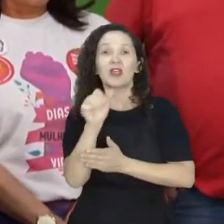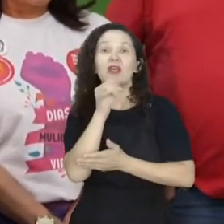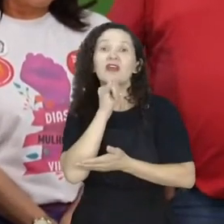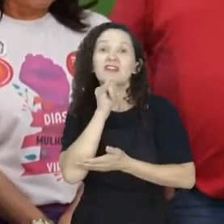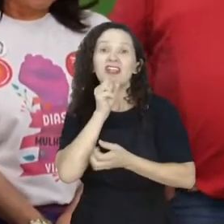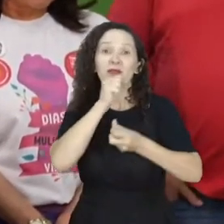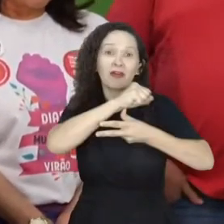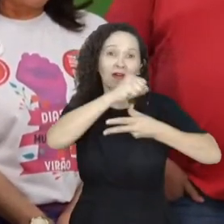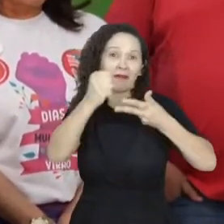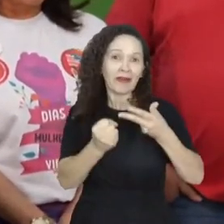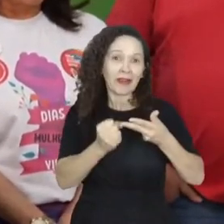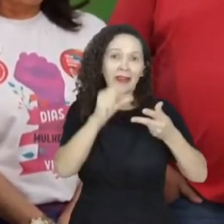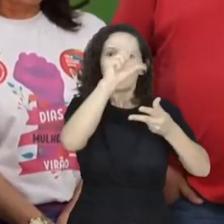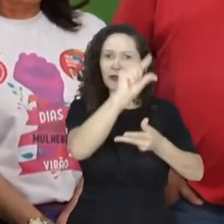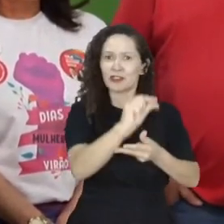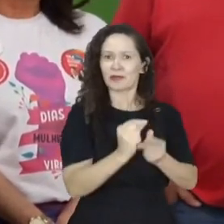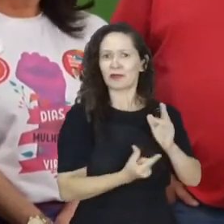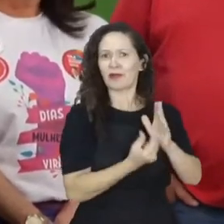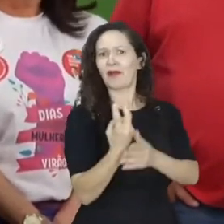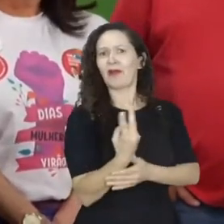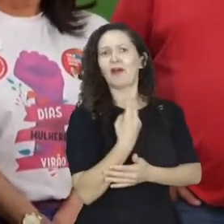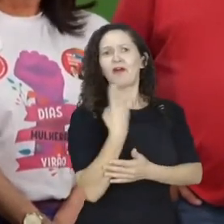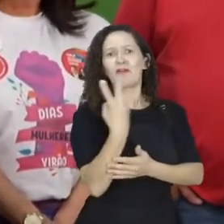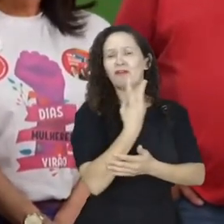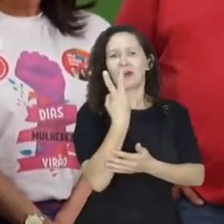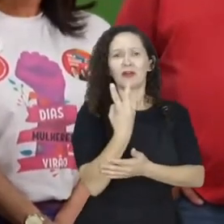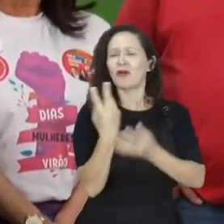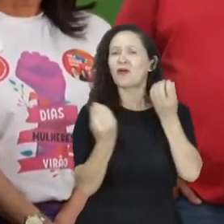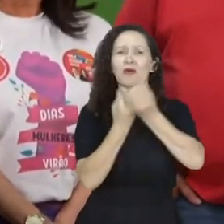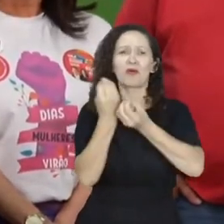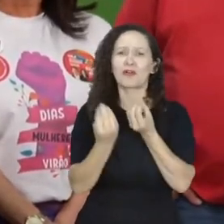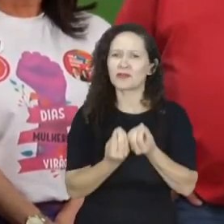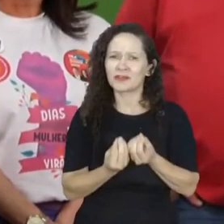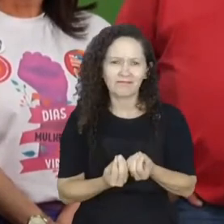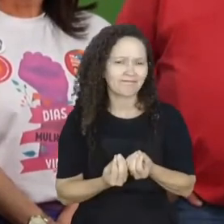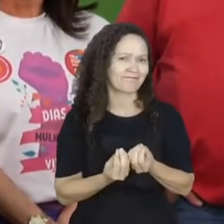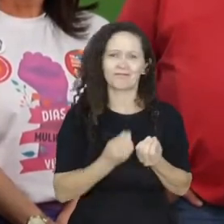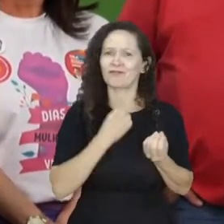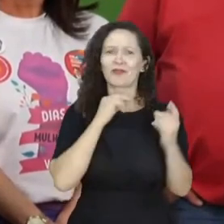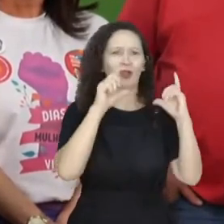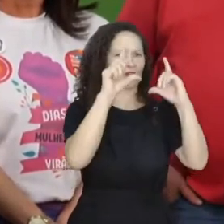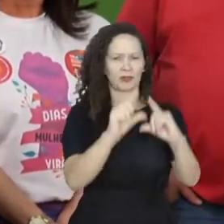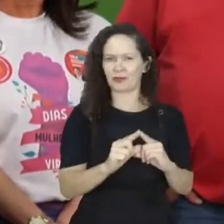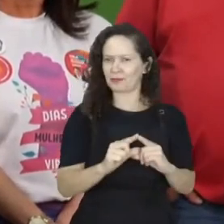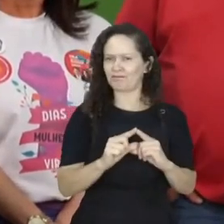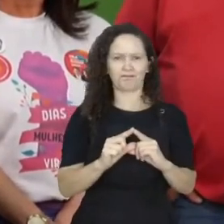exemplo. Ou seja, ontem anunciaram um corte na educação outra vez.